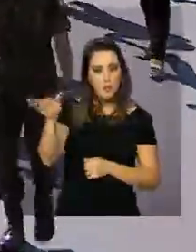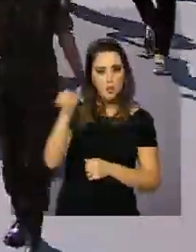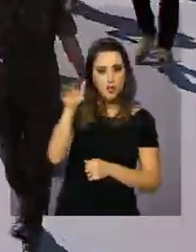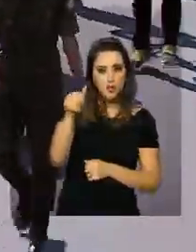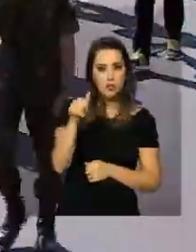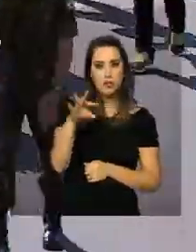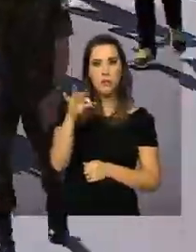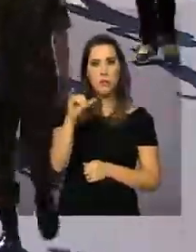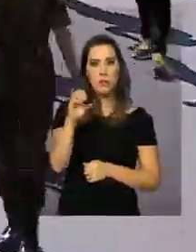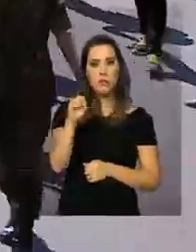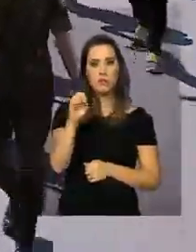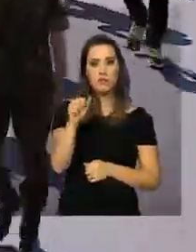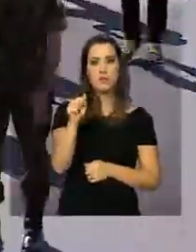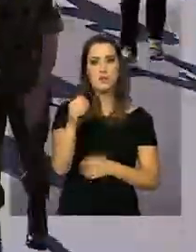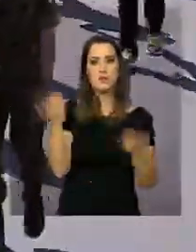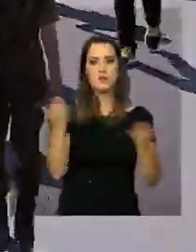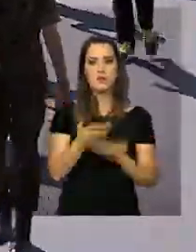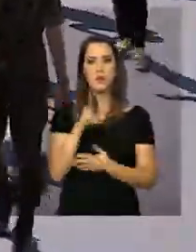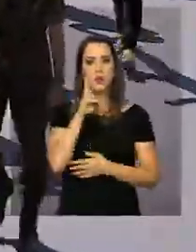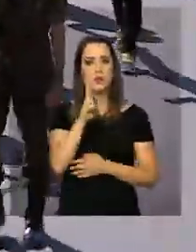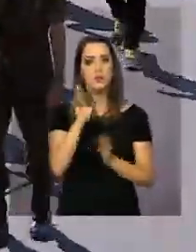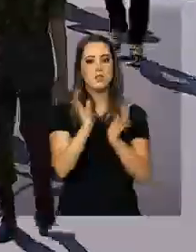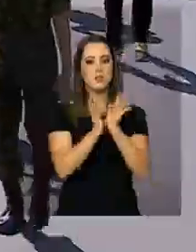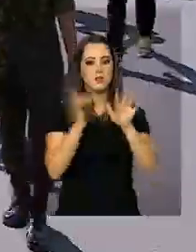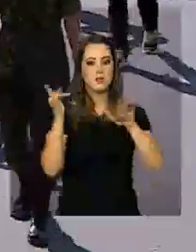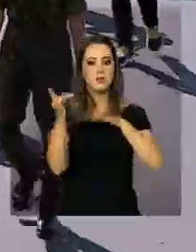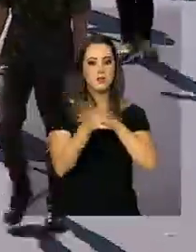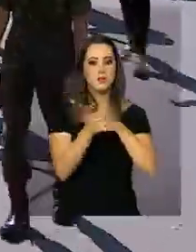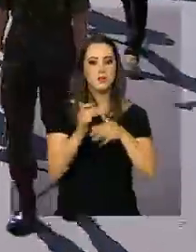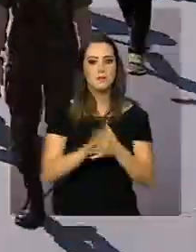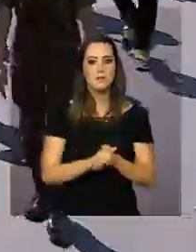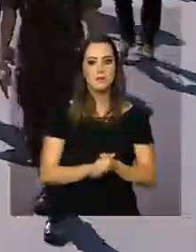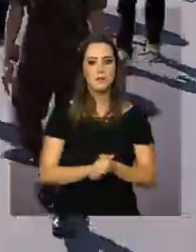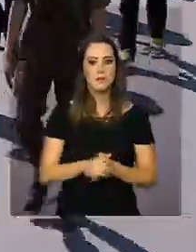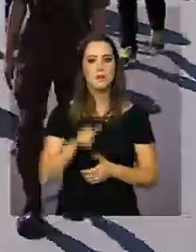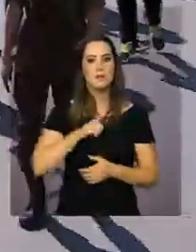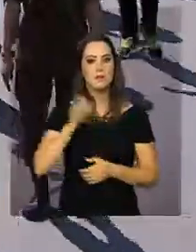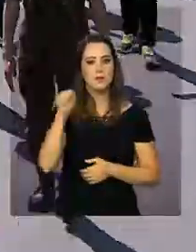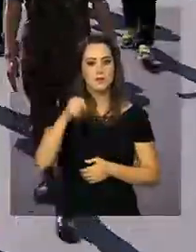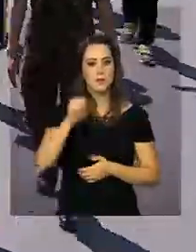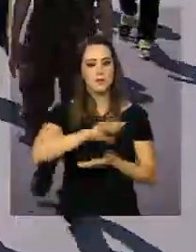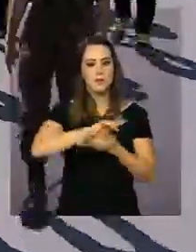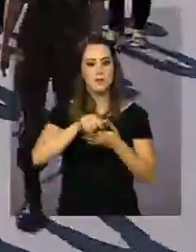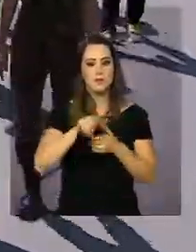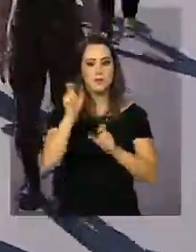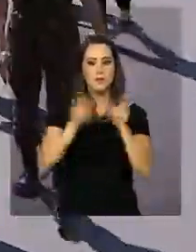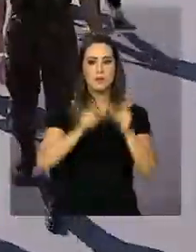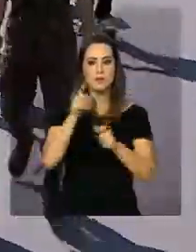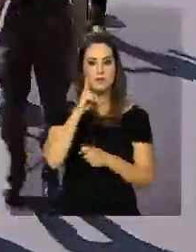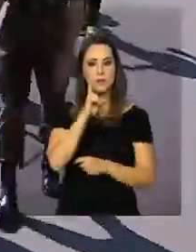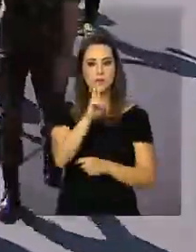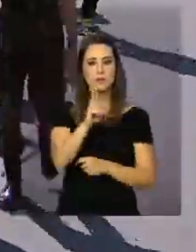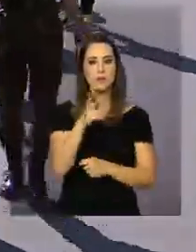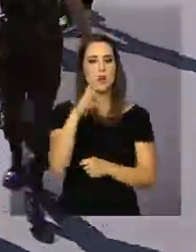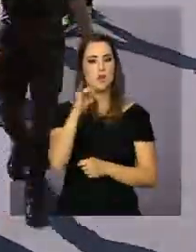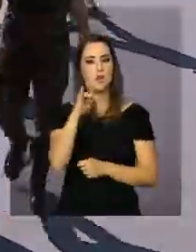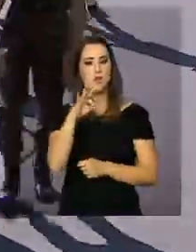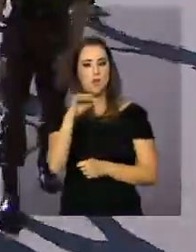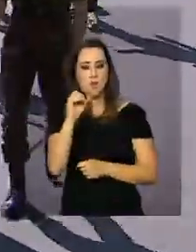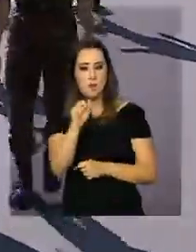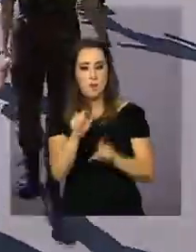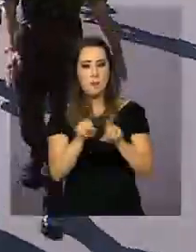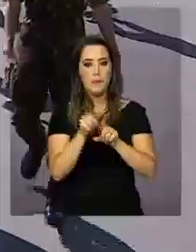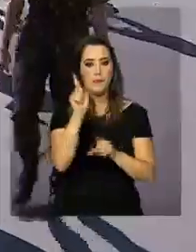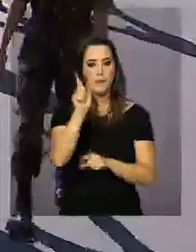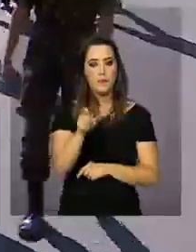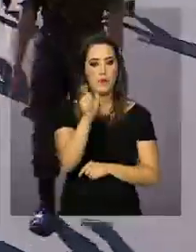mais uma vez. Thaísa, tem novidade aí nas redes sociais? Tem sim, Roberto. Muita interação. Olha aí a mensagem da Cíntia